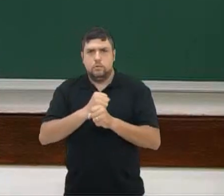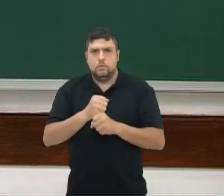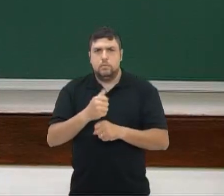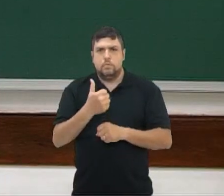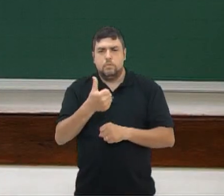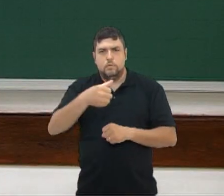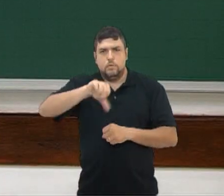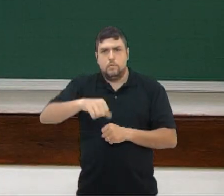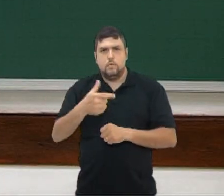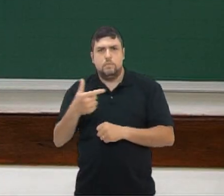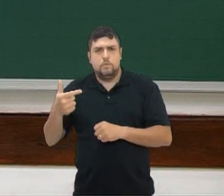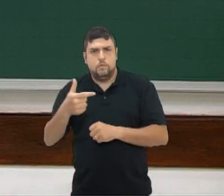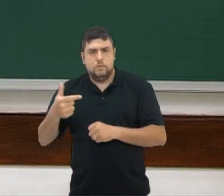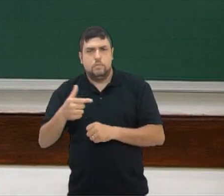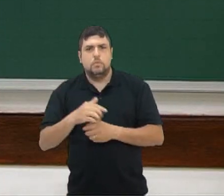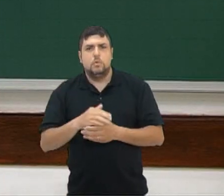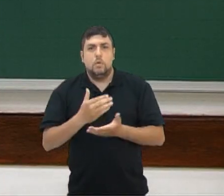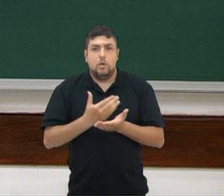ela